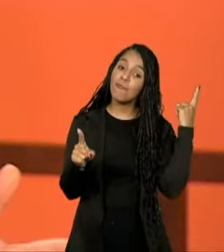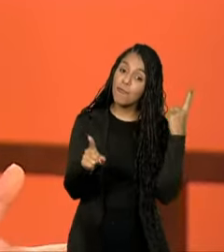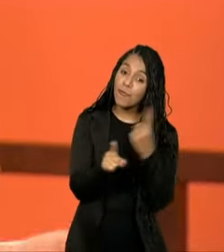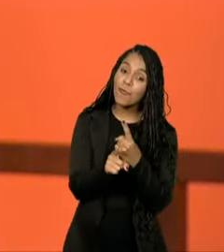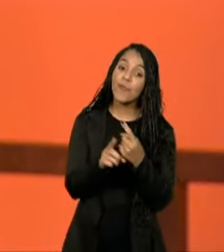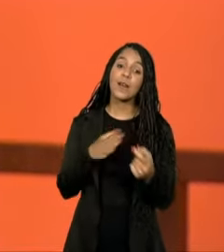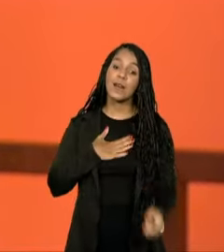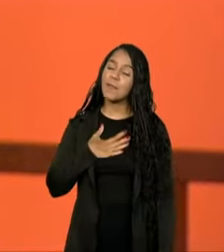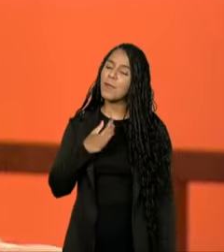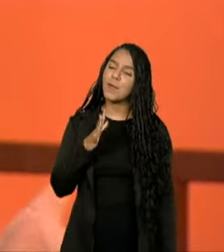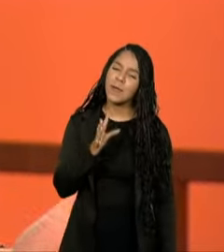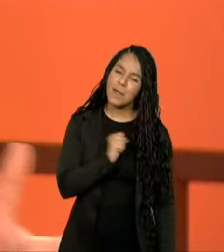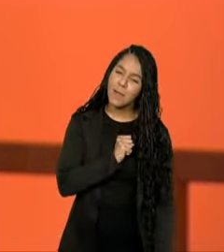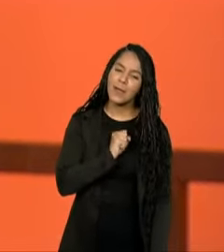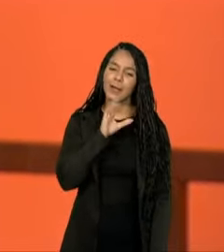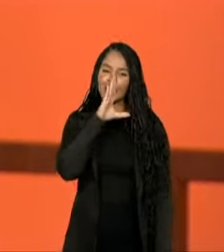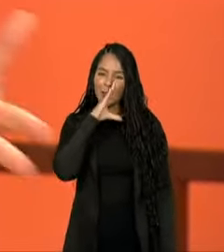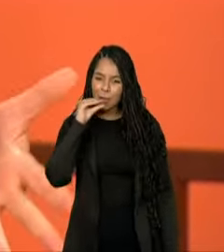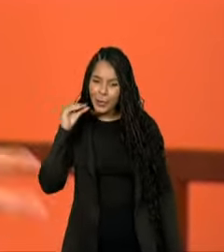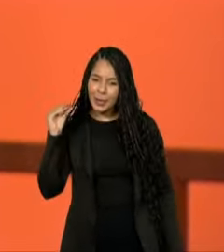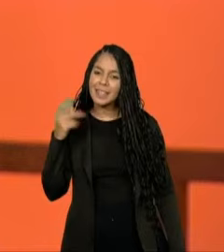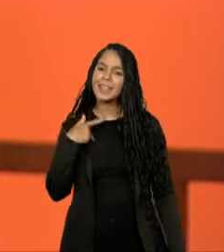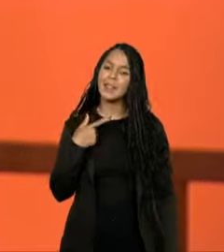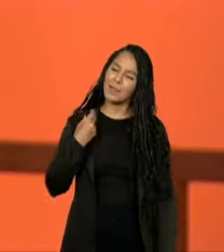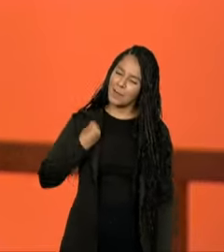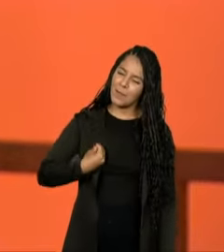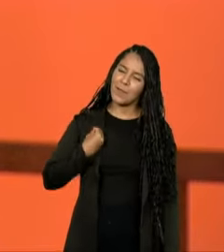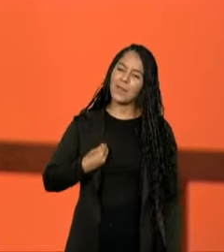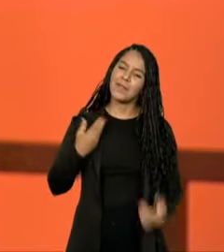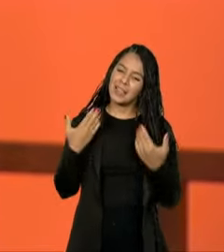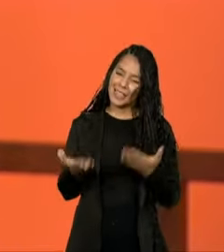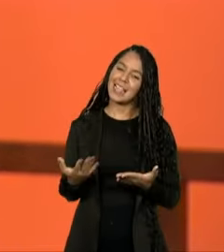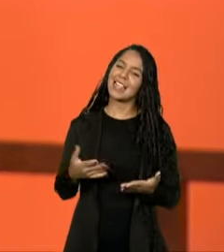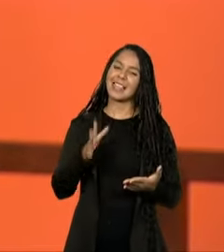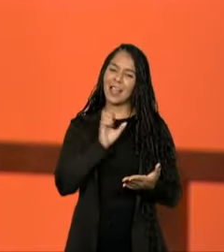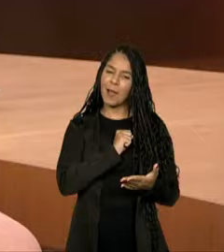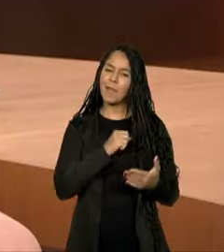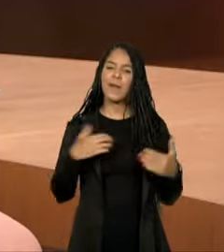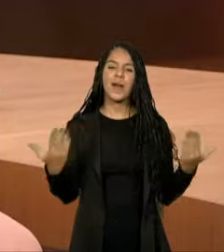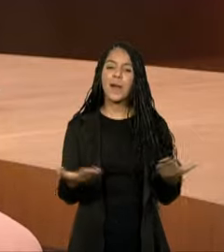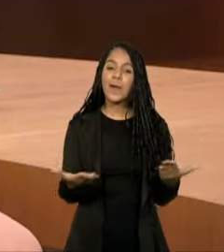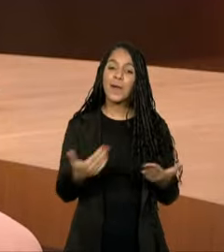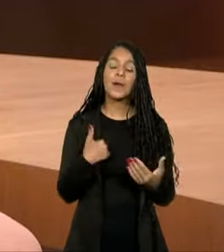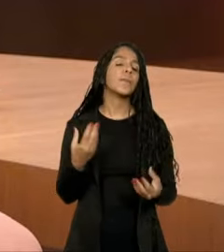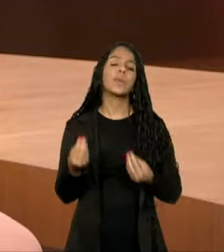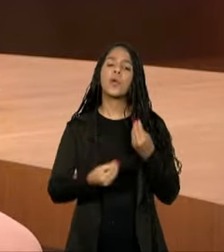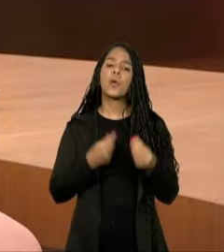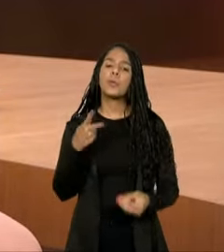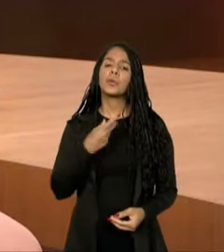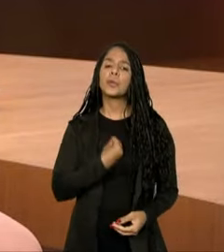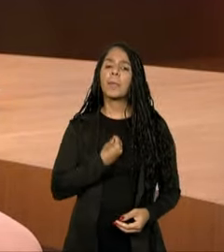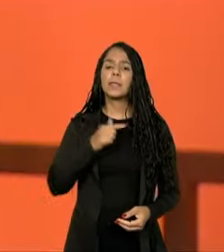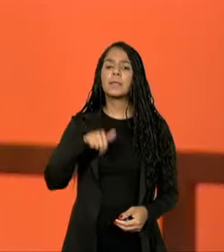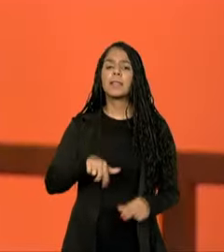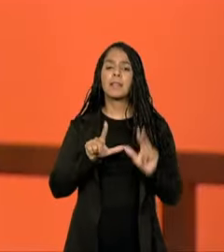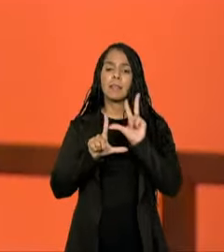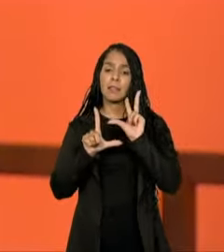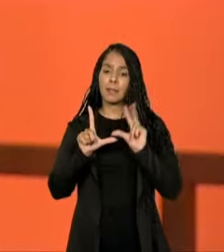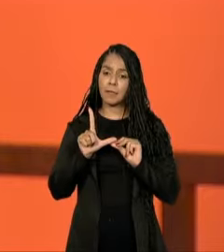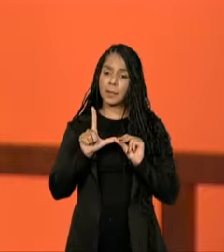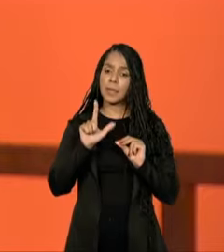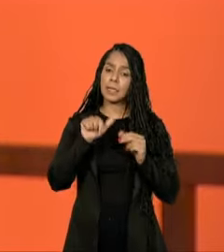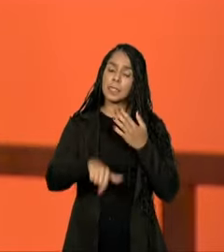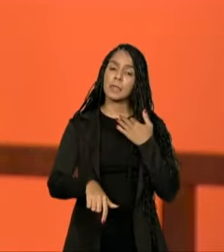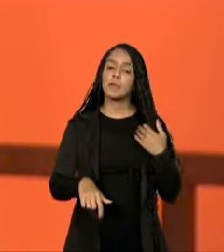meu amor de adolescente e vou viver desse amor agora, né? E como é que faz essa sua participação aqui na TV Brasil? Então, eu venho